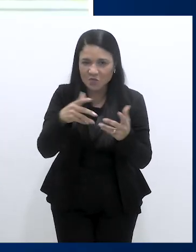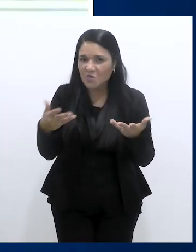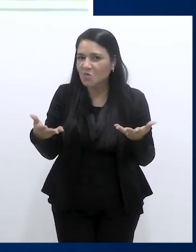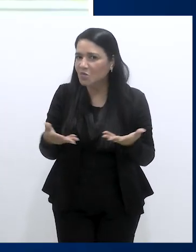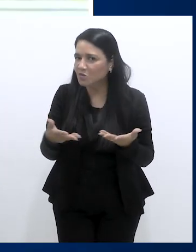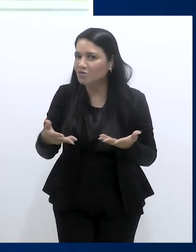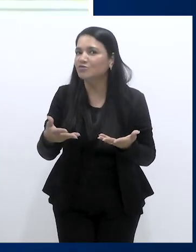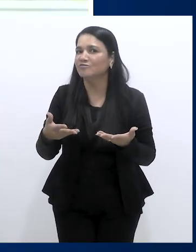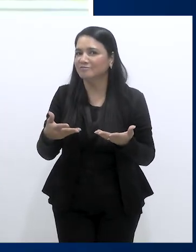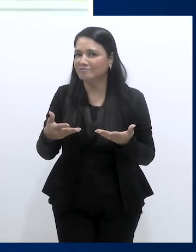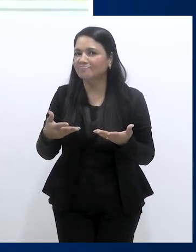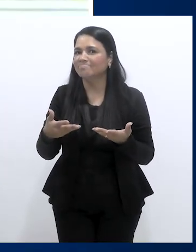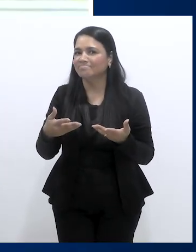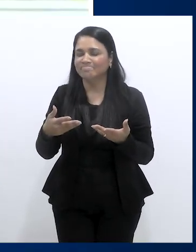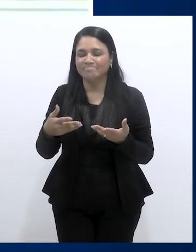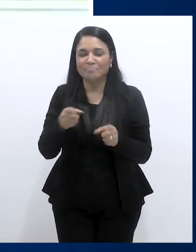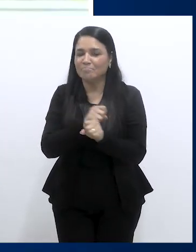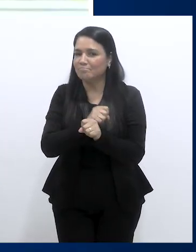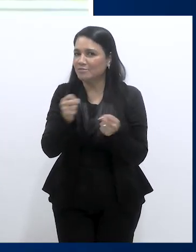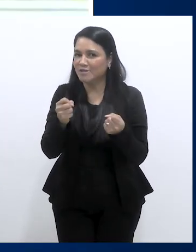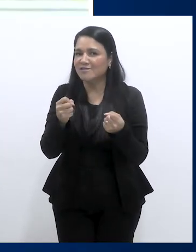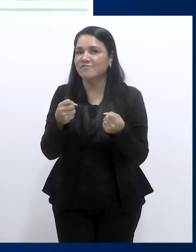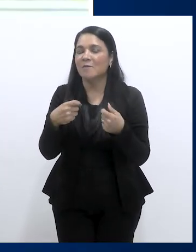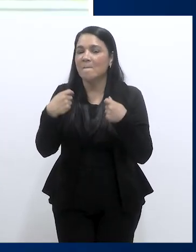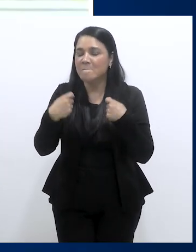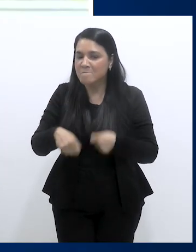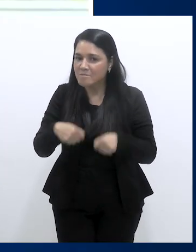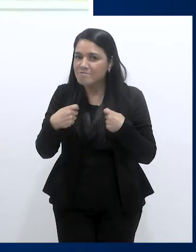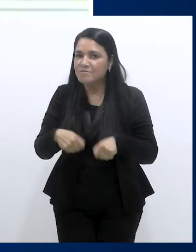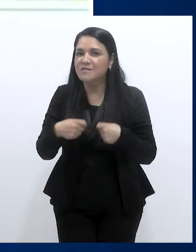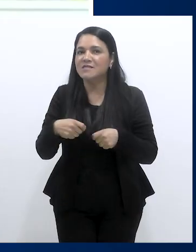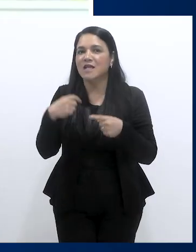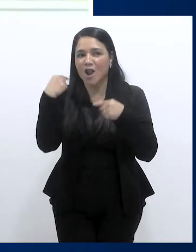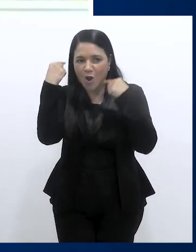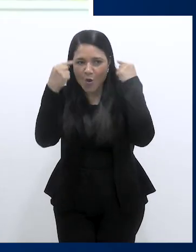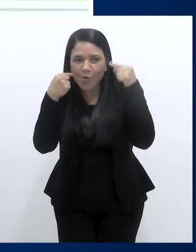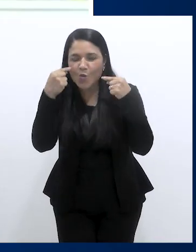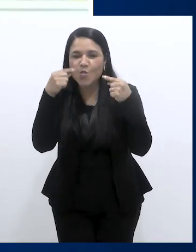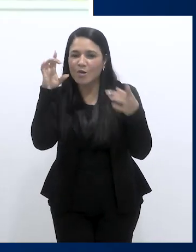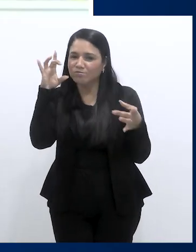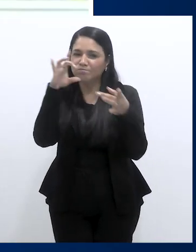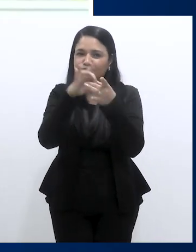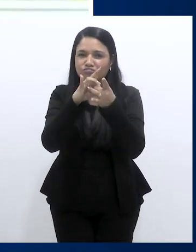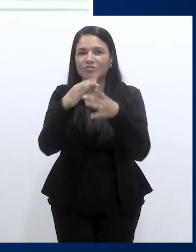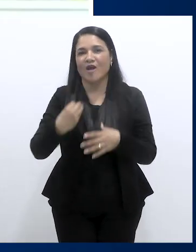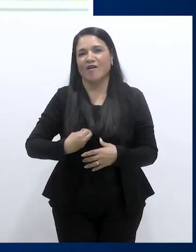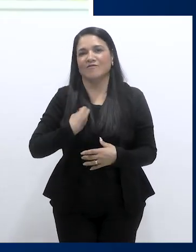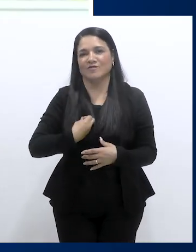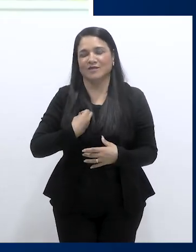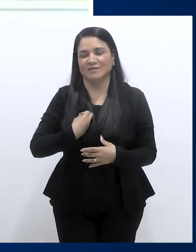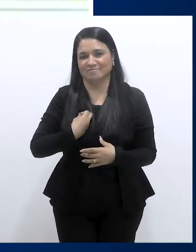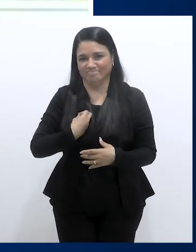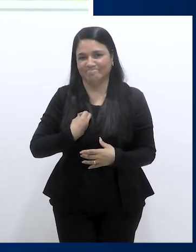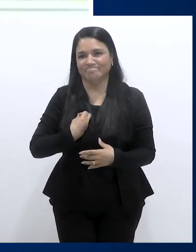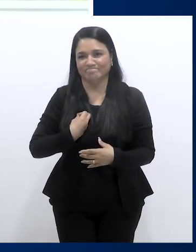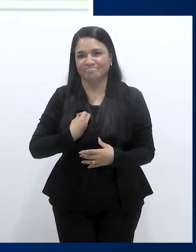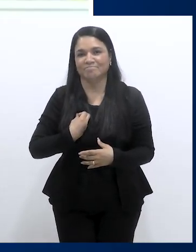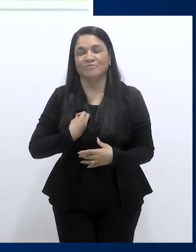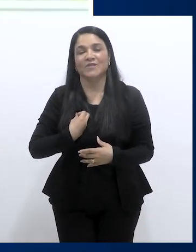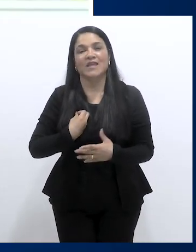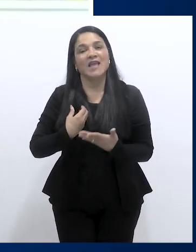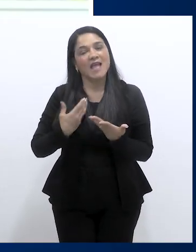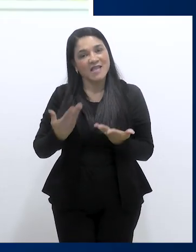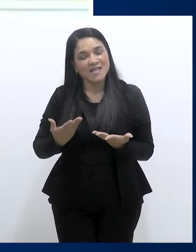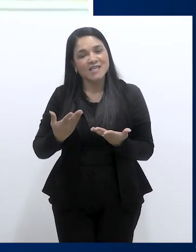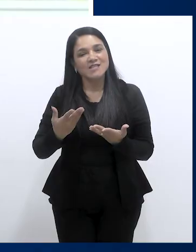mundão que a gente está, não dá. Se você não tiver um pouco de loucura, a vida não vai ser muito boa.